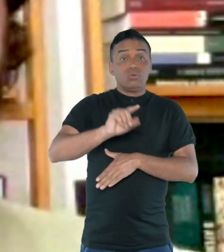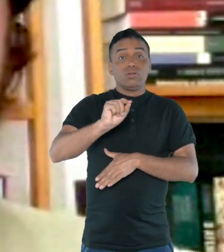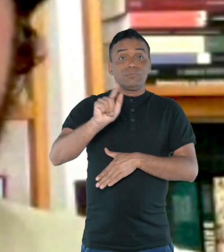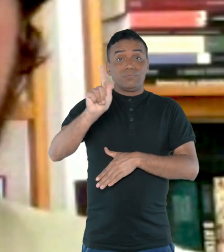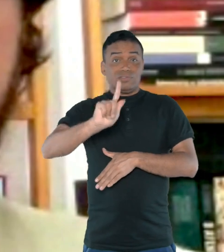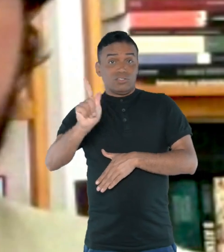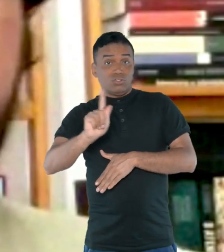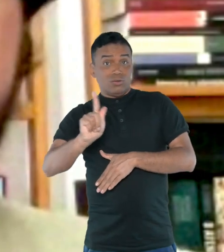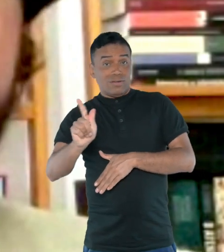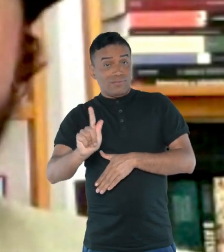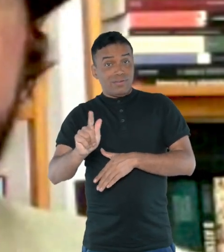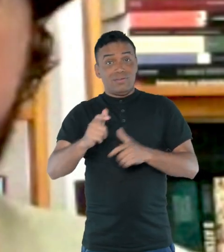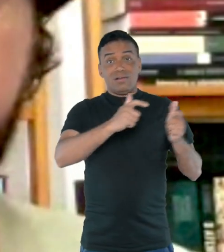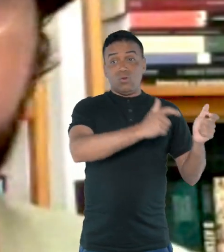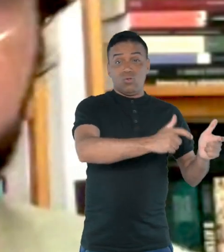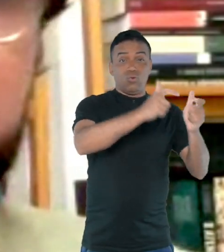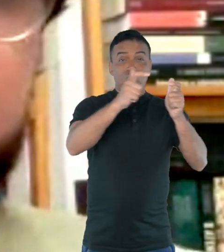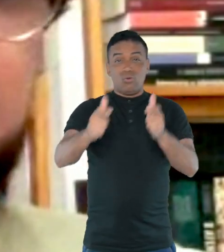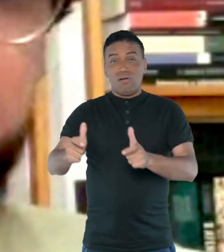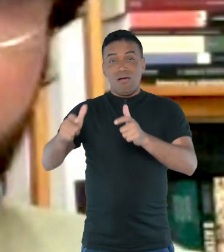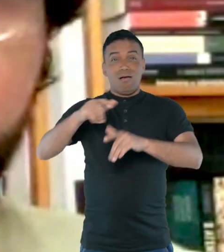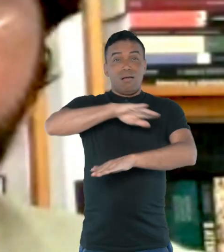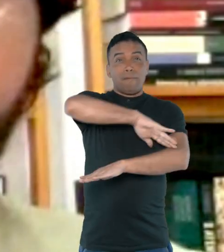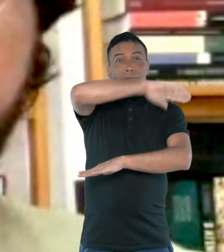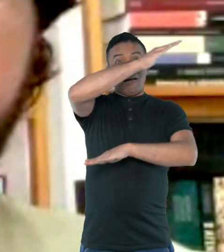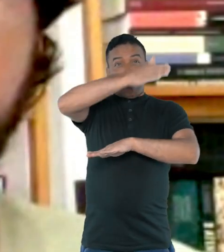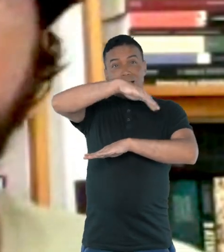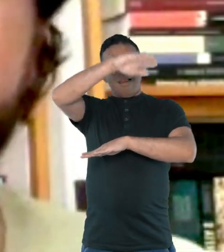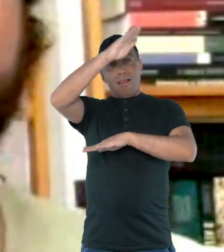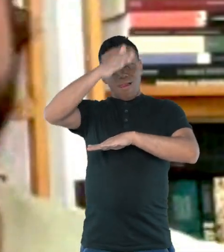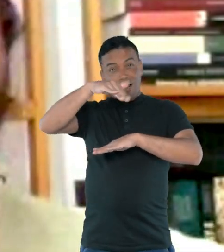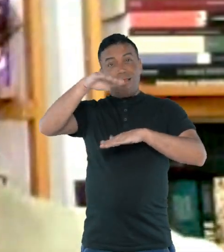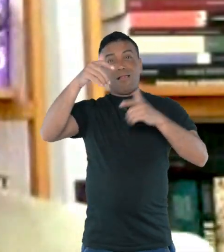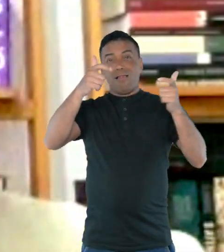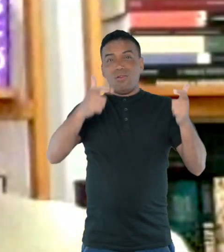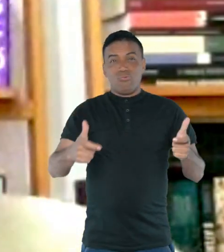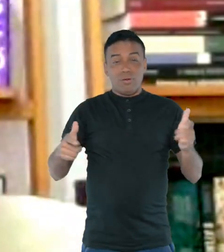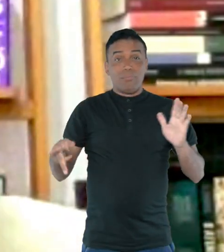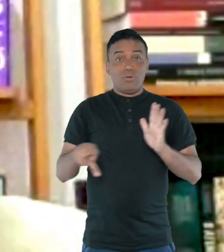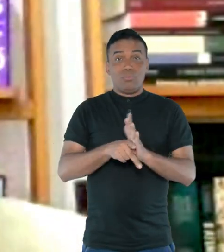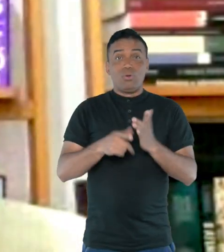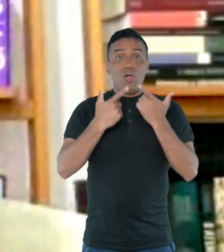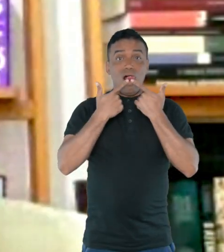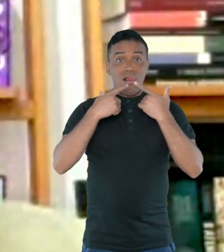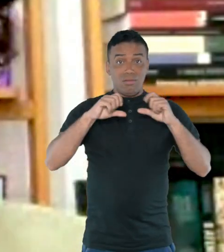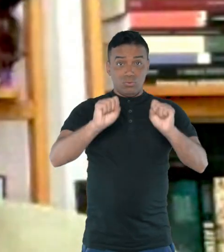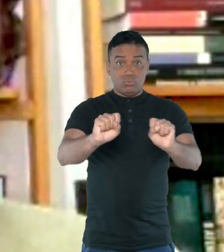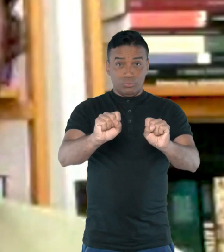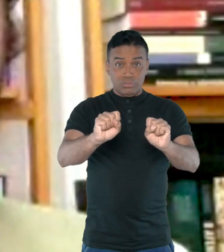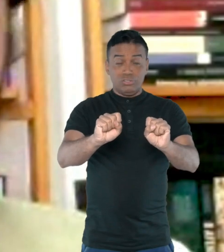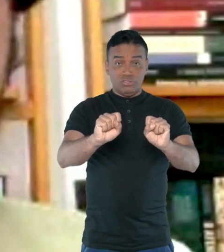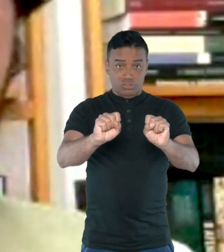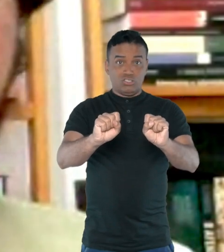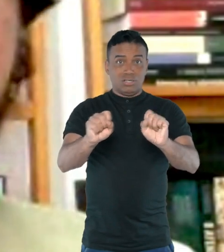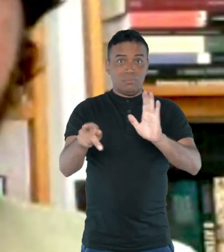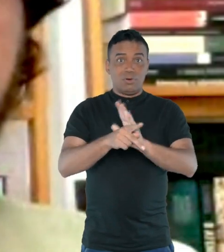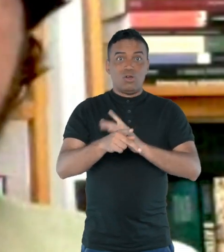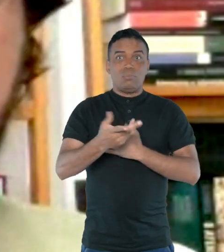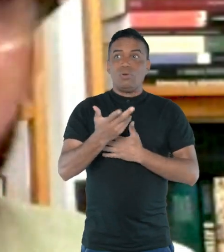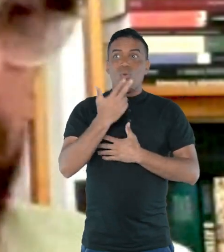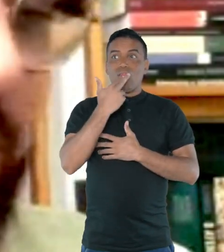geográfica, aos espaços, aos relevos, à própria composição linguística, dialetal